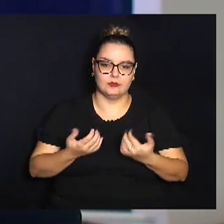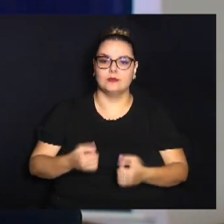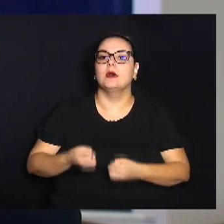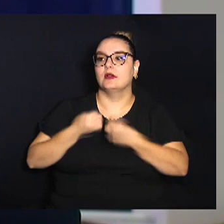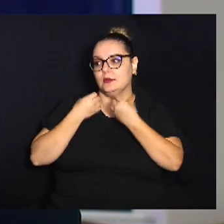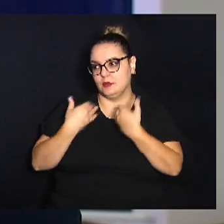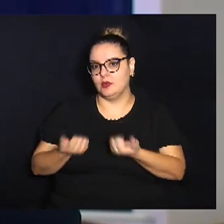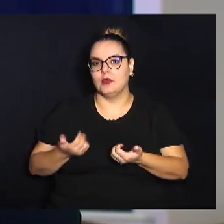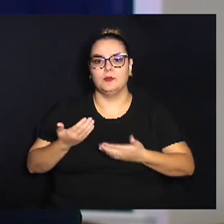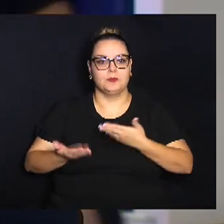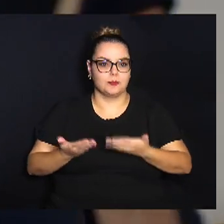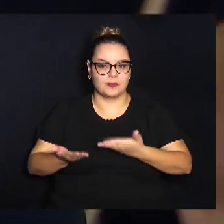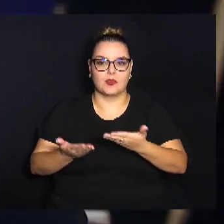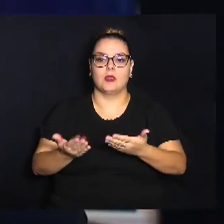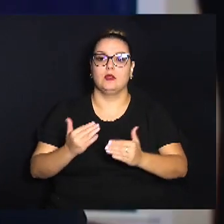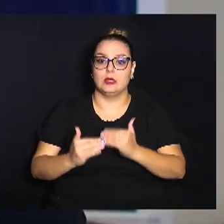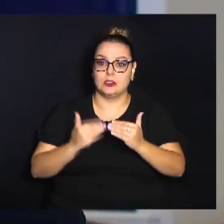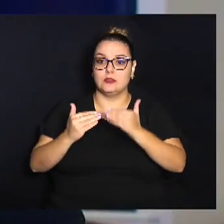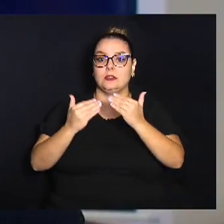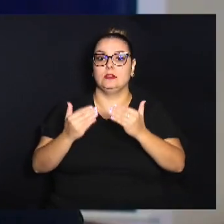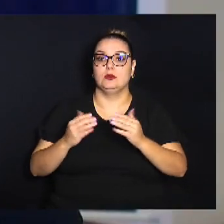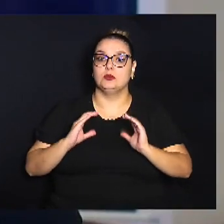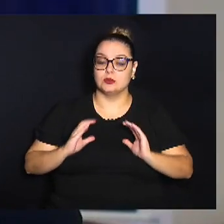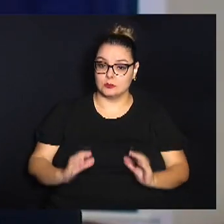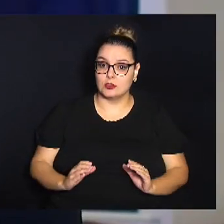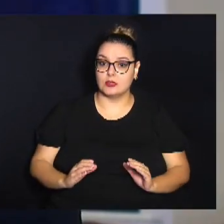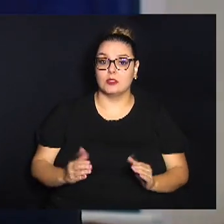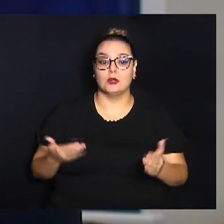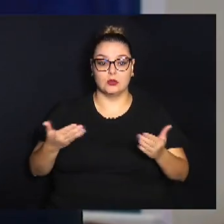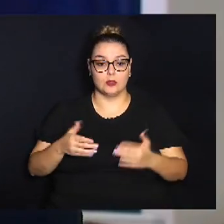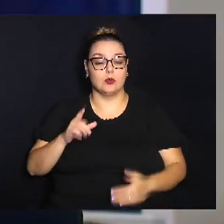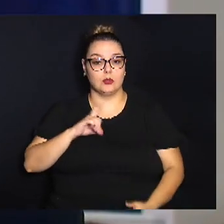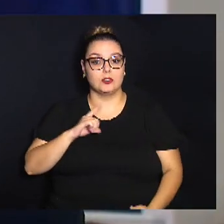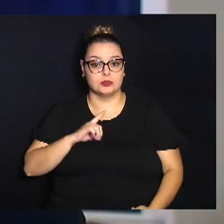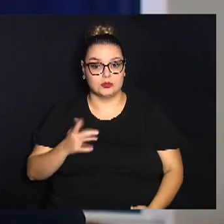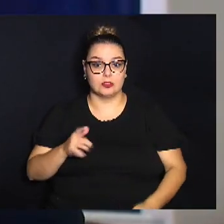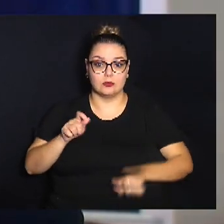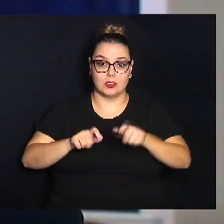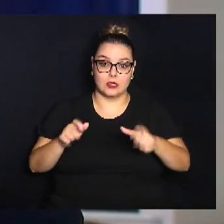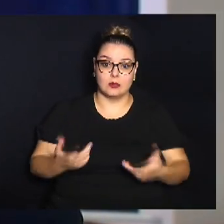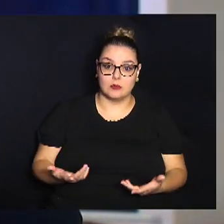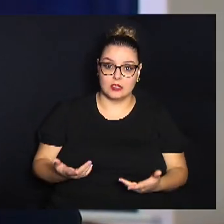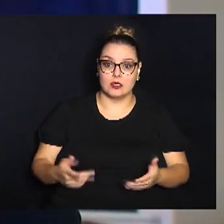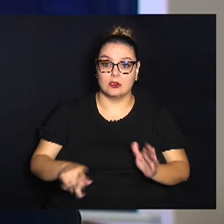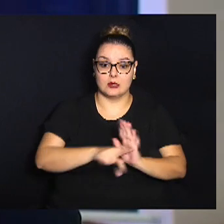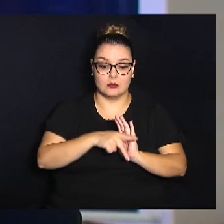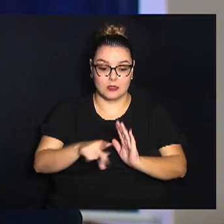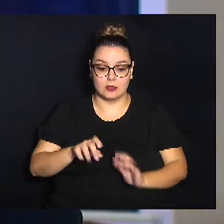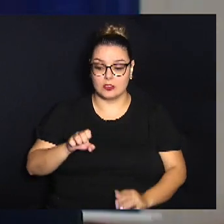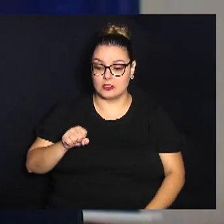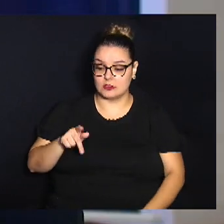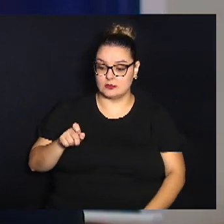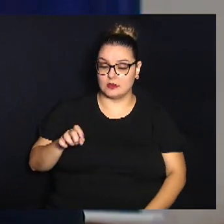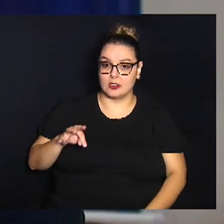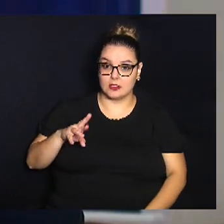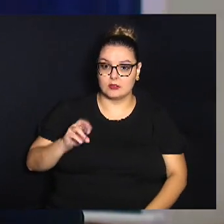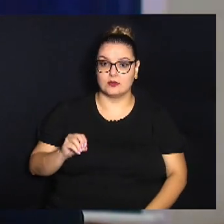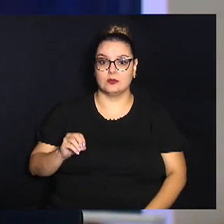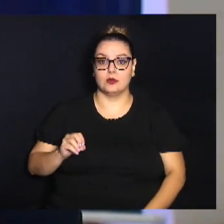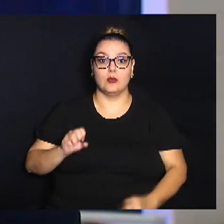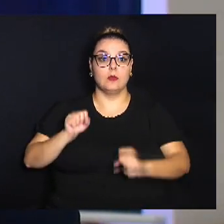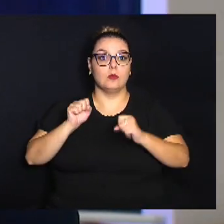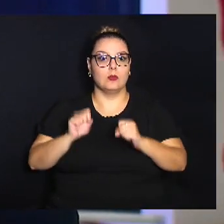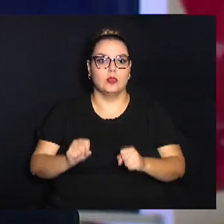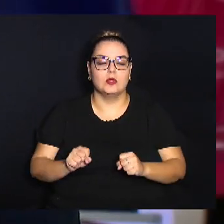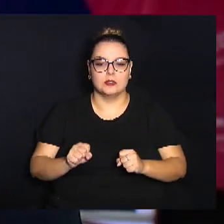bem, o tratamento evoluiu muito, as condutas, e hoje a gente tem as pessoas que fazem parte desse espectro podendo estar